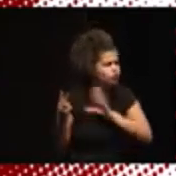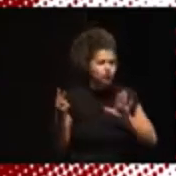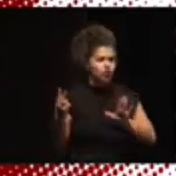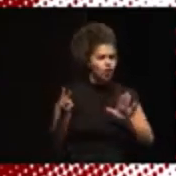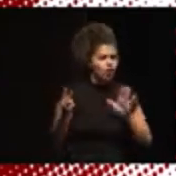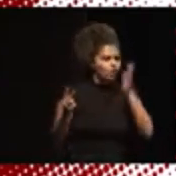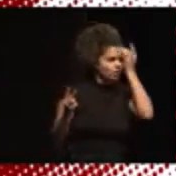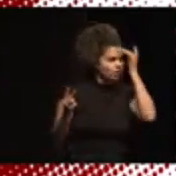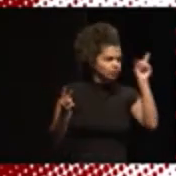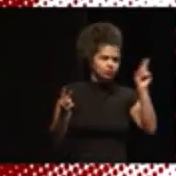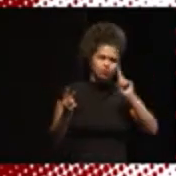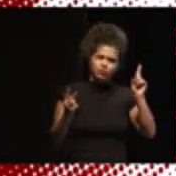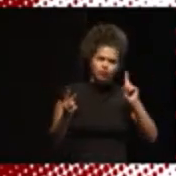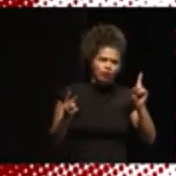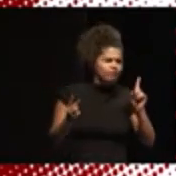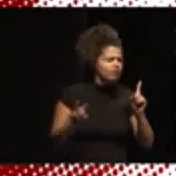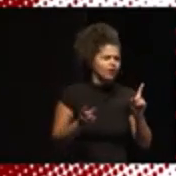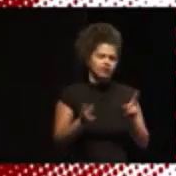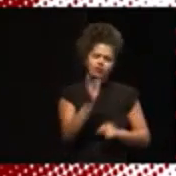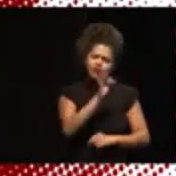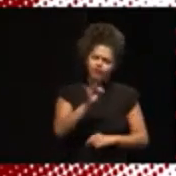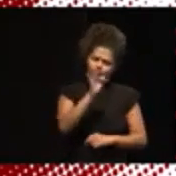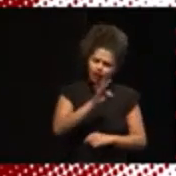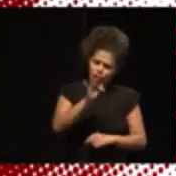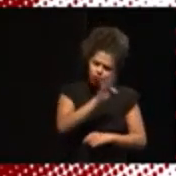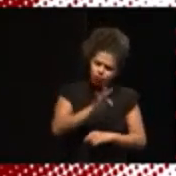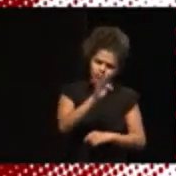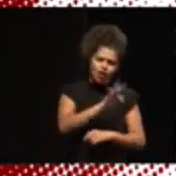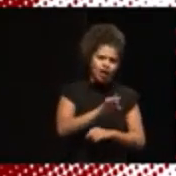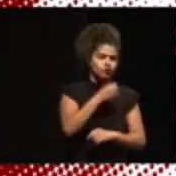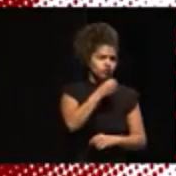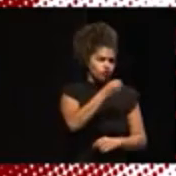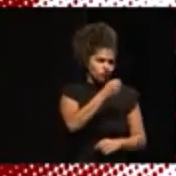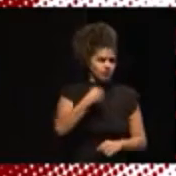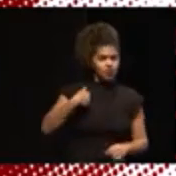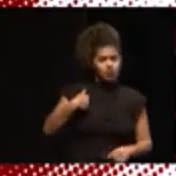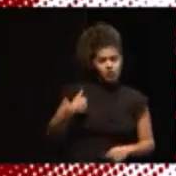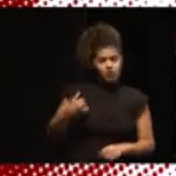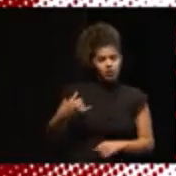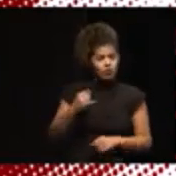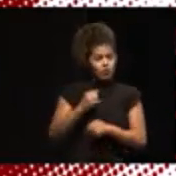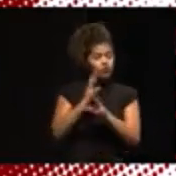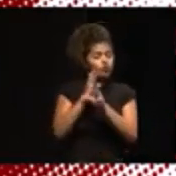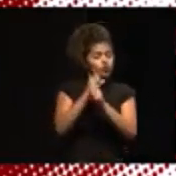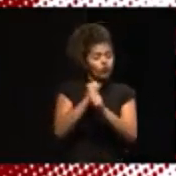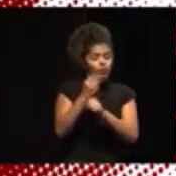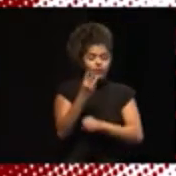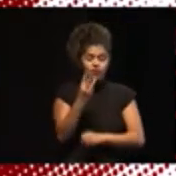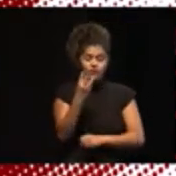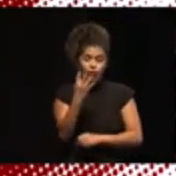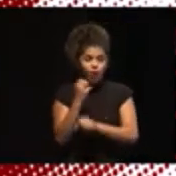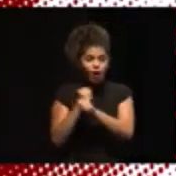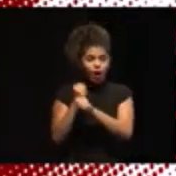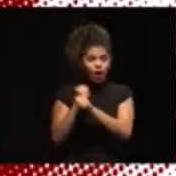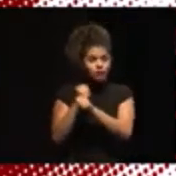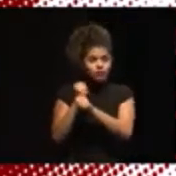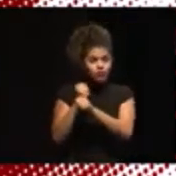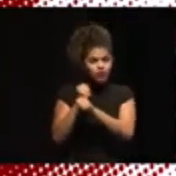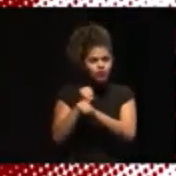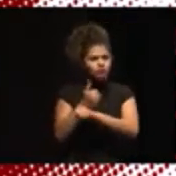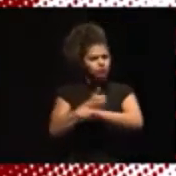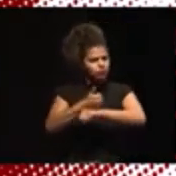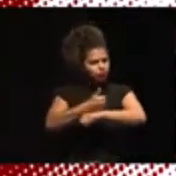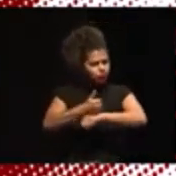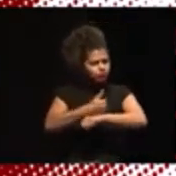Não foi fácil fazer a faculdade de jornalismo. Eu tenho 34 anos de jornalismo. A maior parte da minha